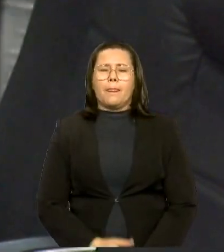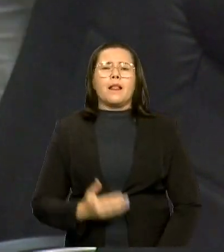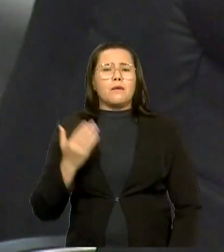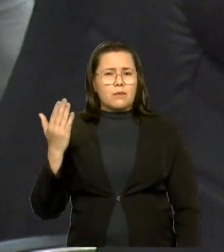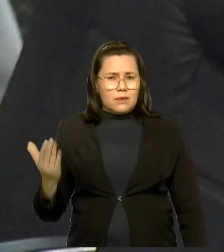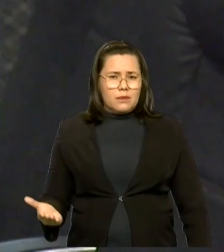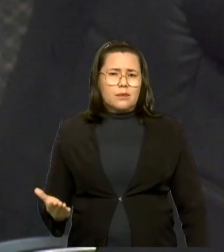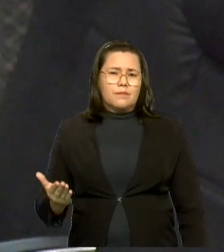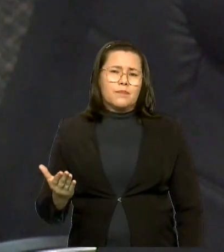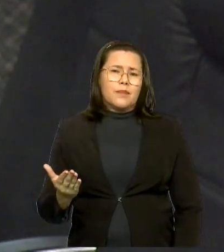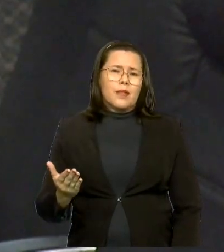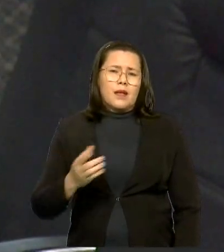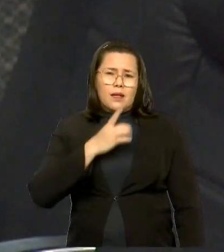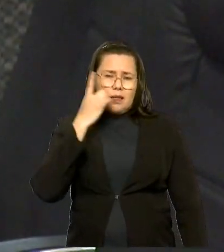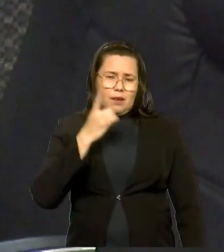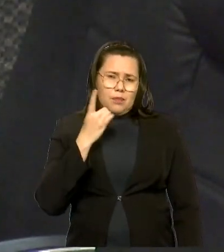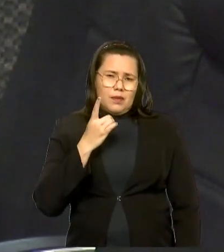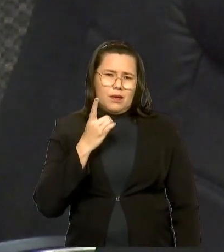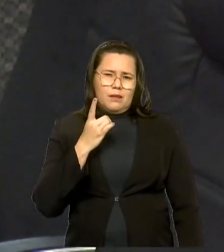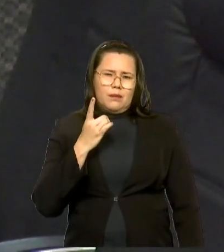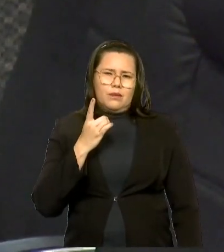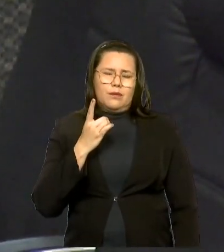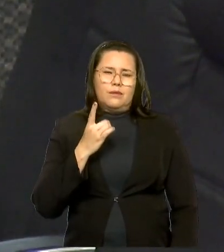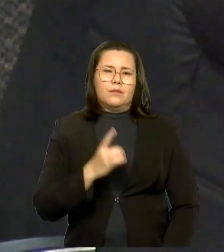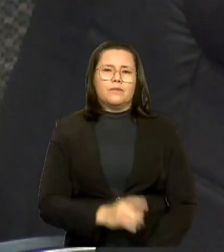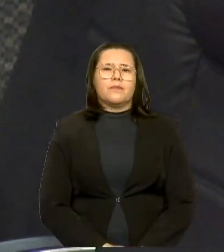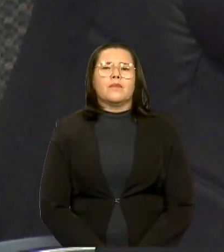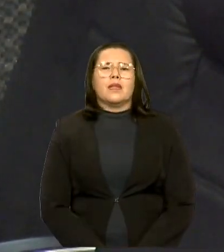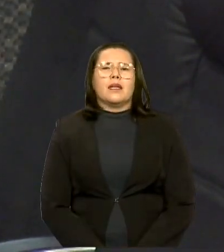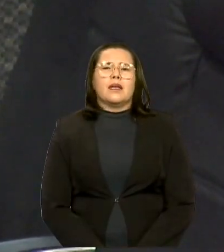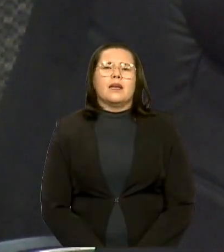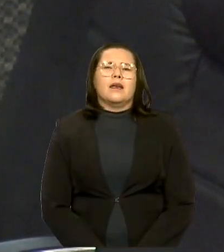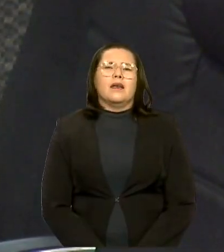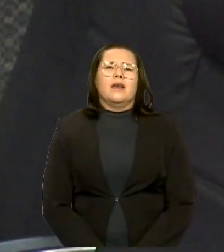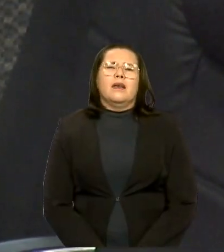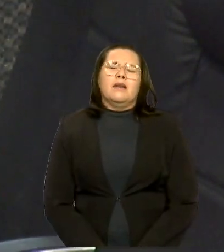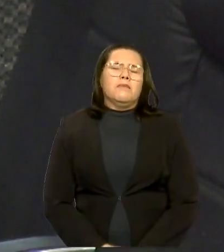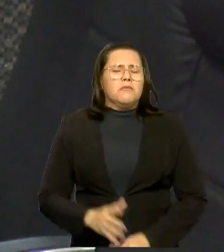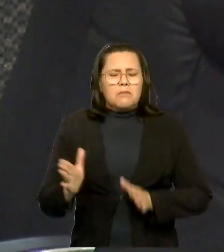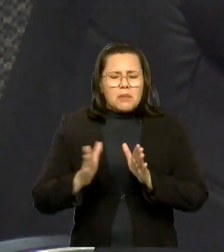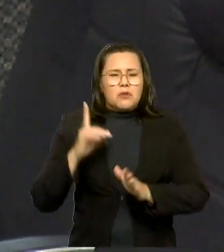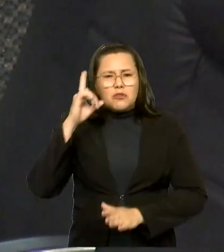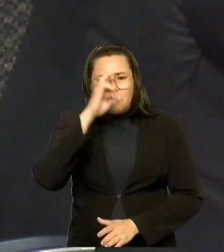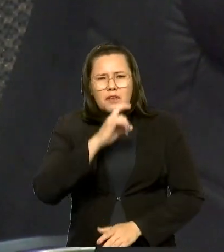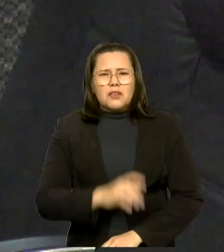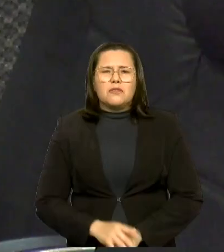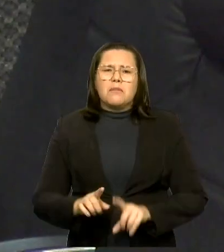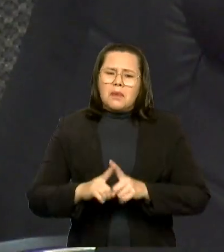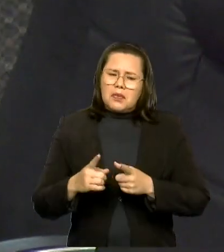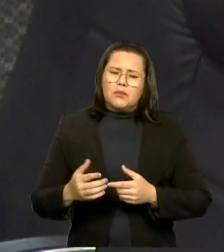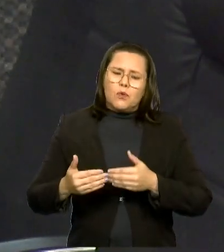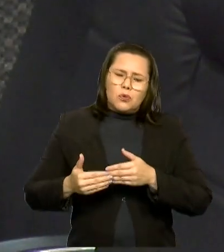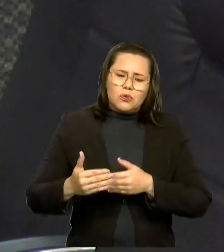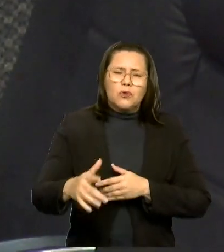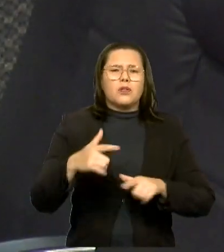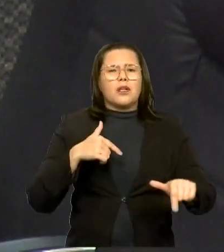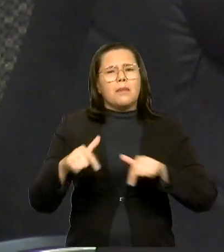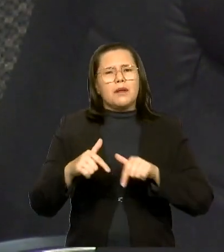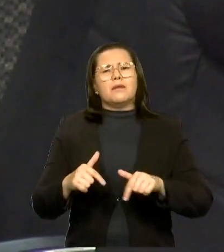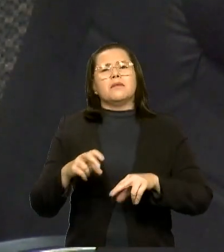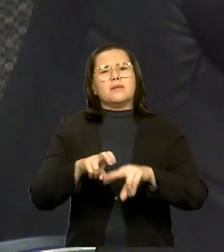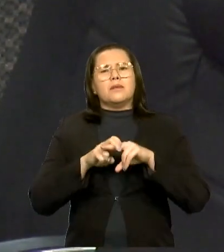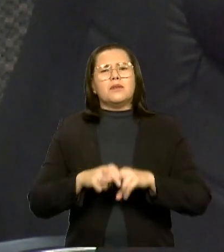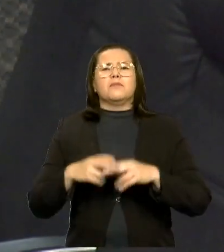o senhor, que Vossa Excelência, continue lutando e seja esse deputado combativo que você sempre foi. Por isso, parabéns pela sua